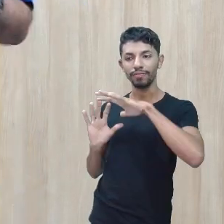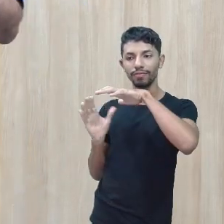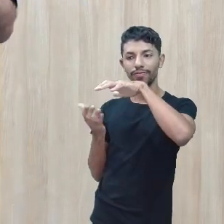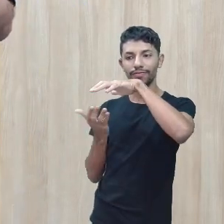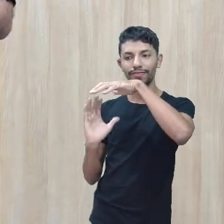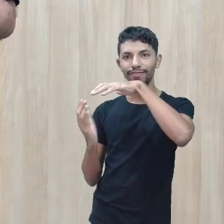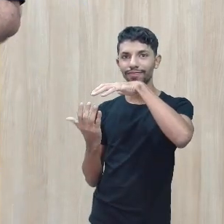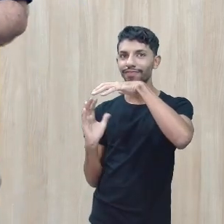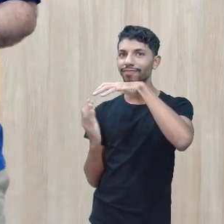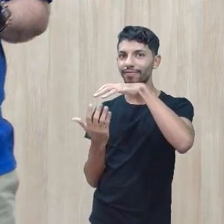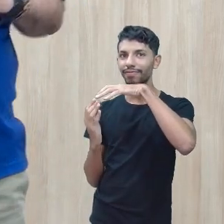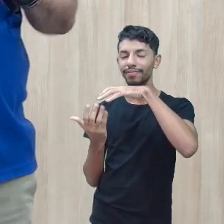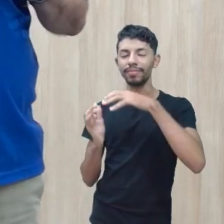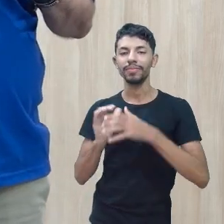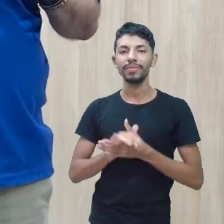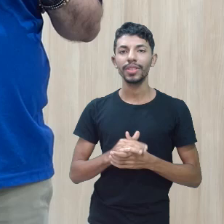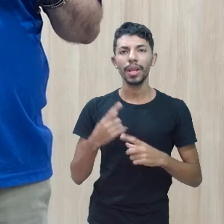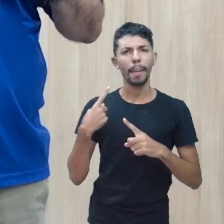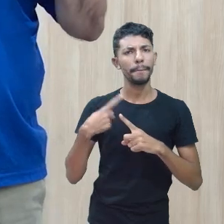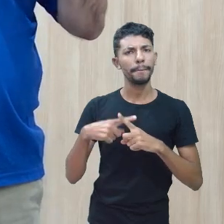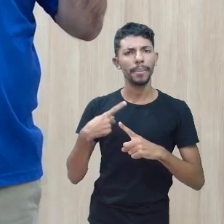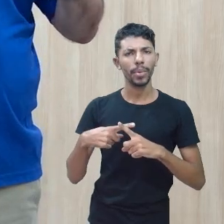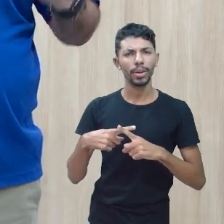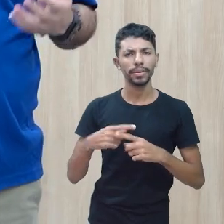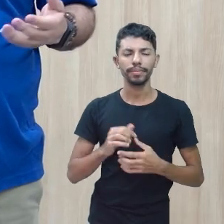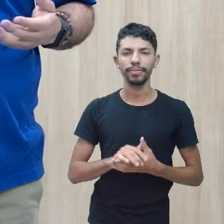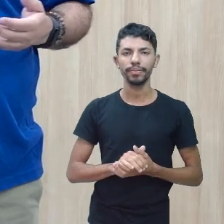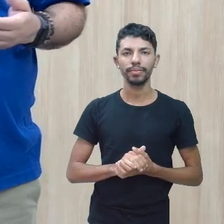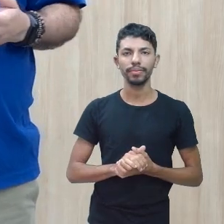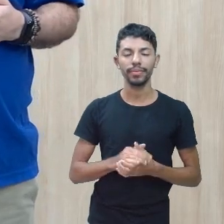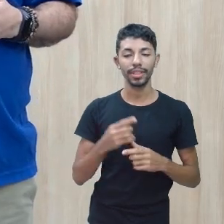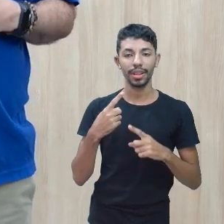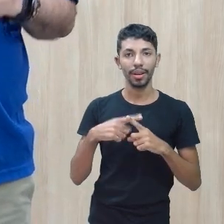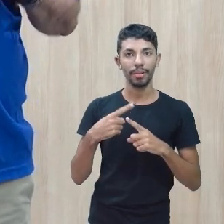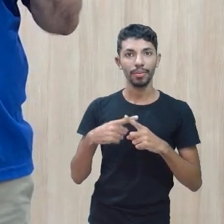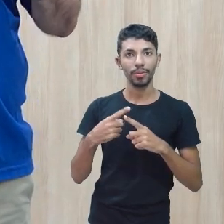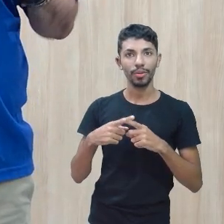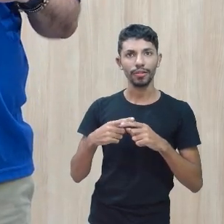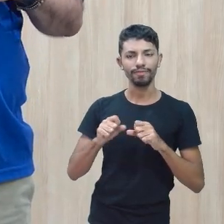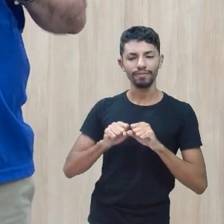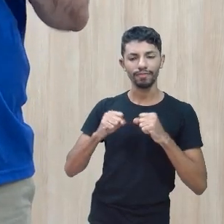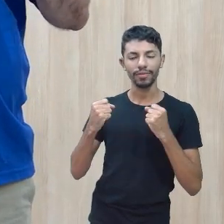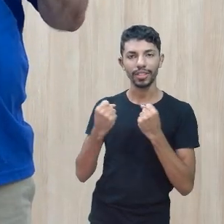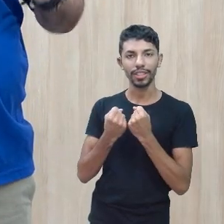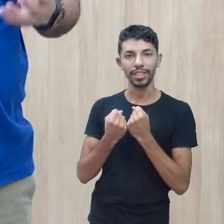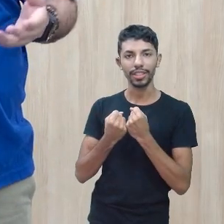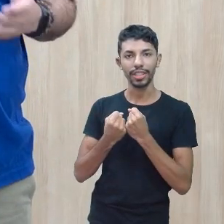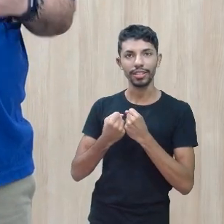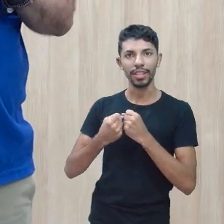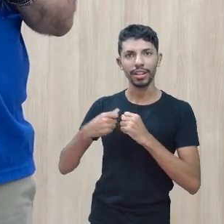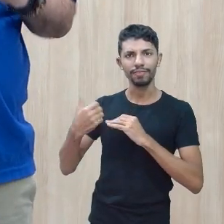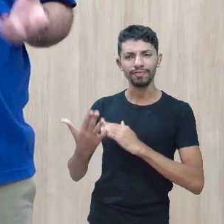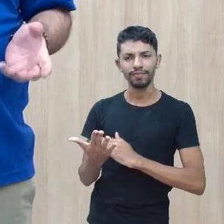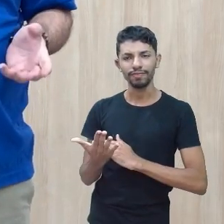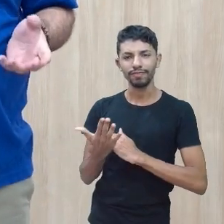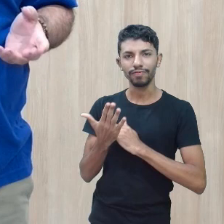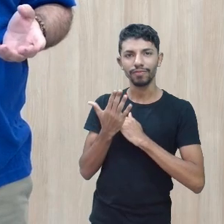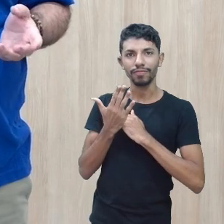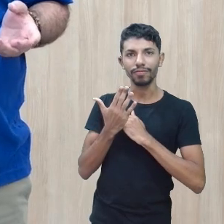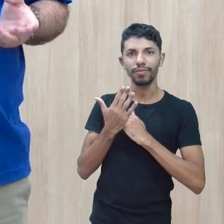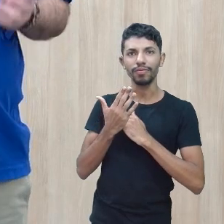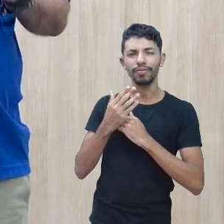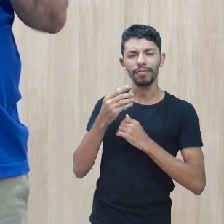essa civilização ela vai nos legar, vai trazer contribuições muito